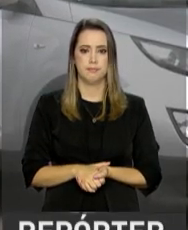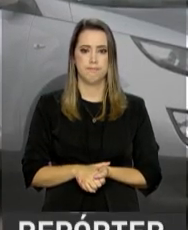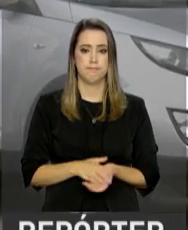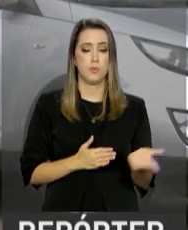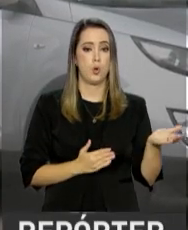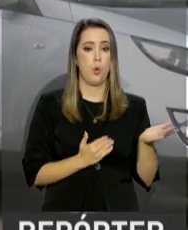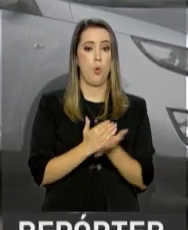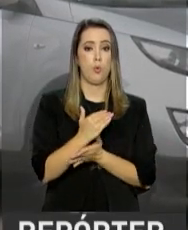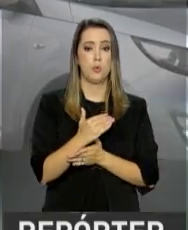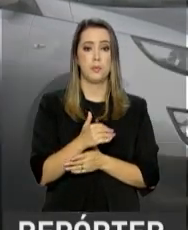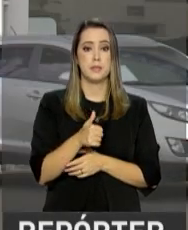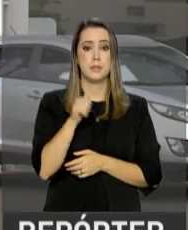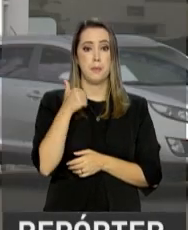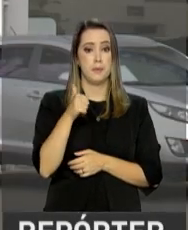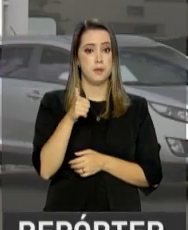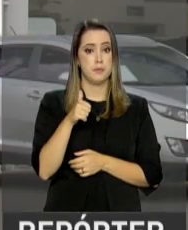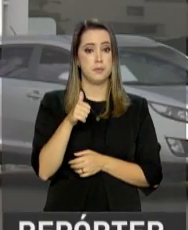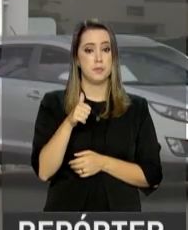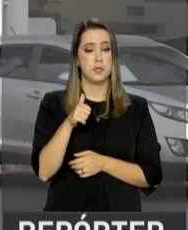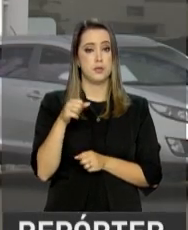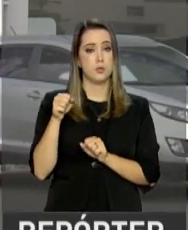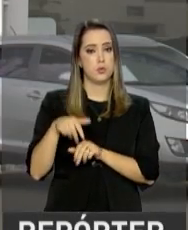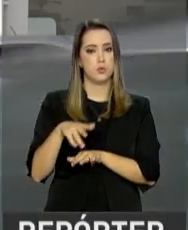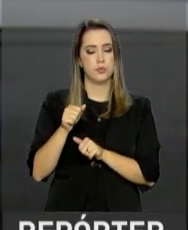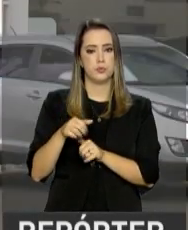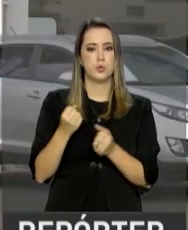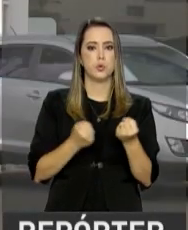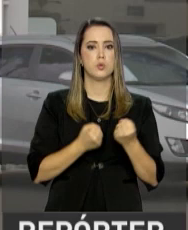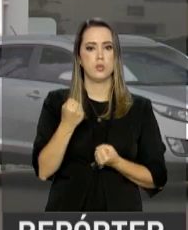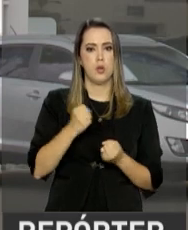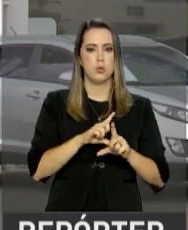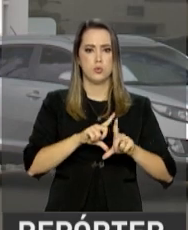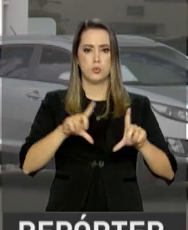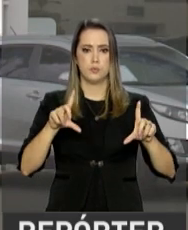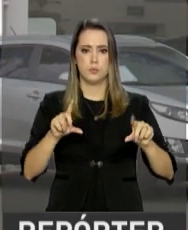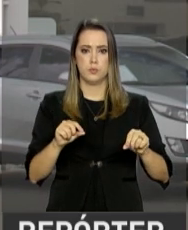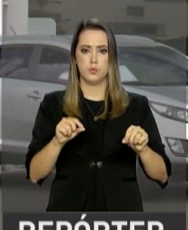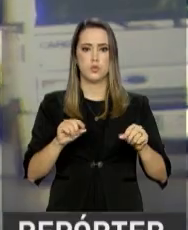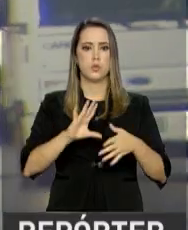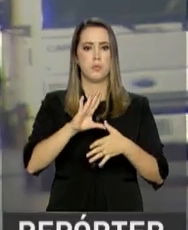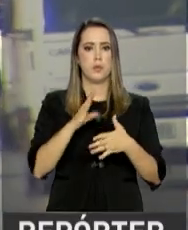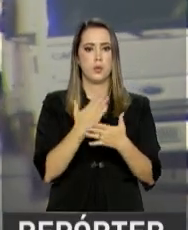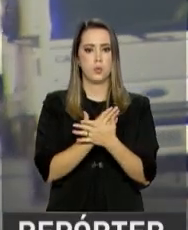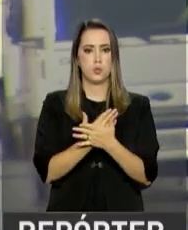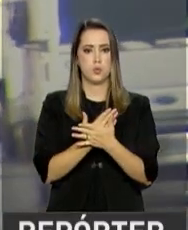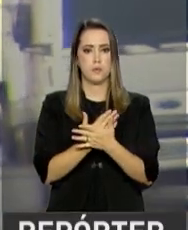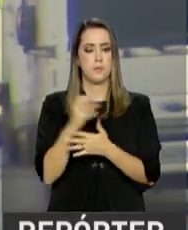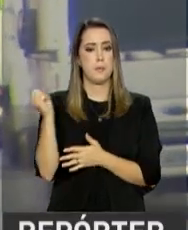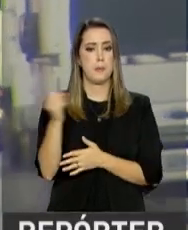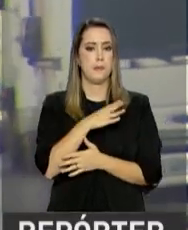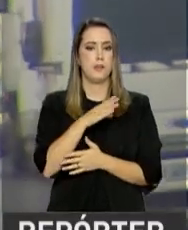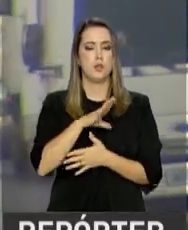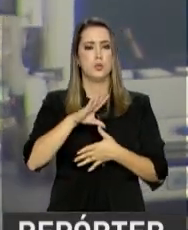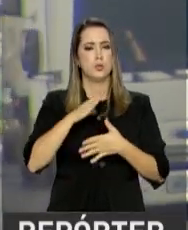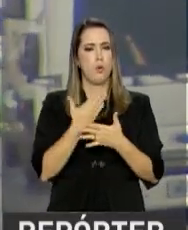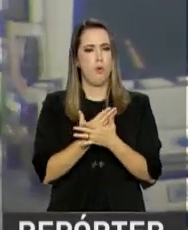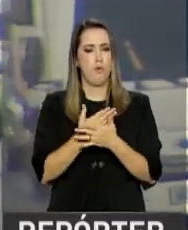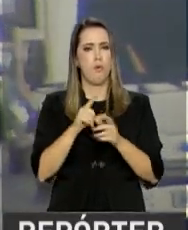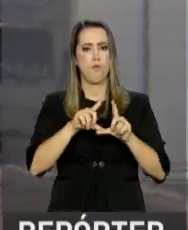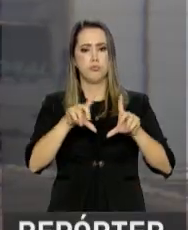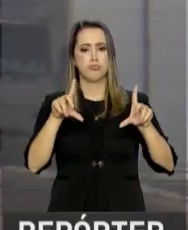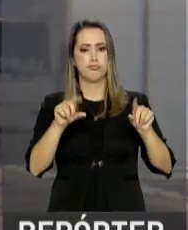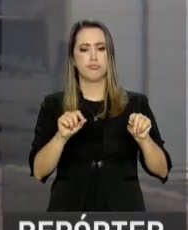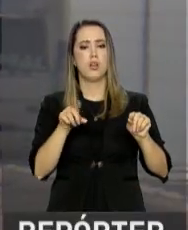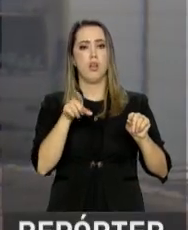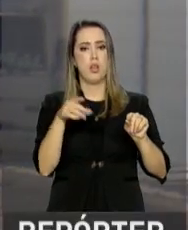A partir de 1º de setembro, os carros sairão das concessionárias emplacados no padrão do Mercosul. O novo modelo é mais seguro